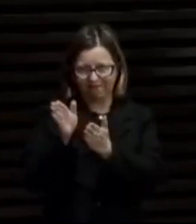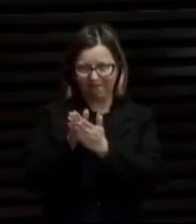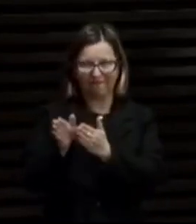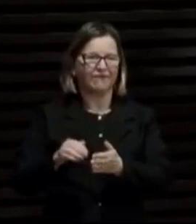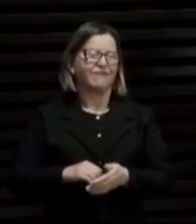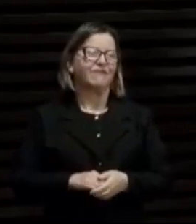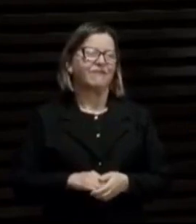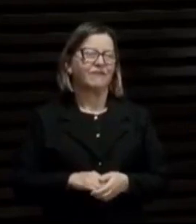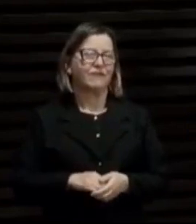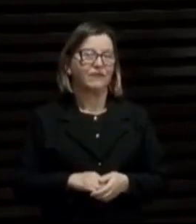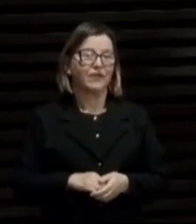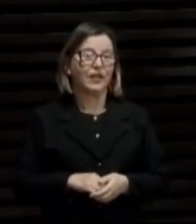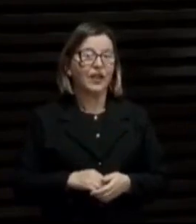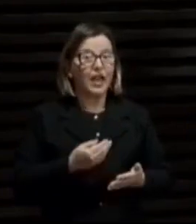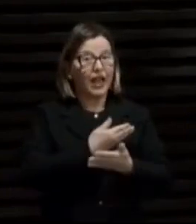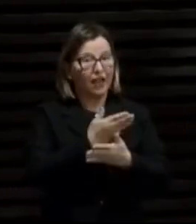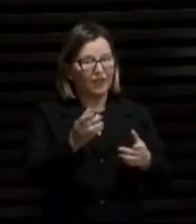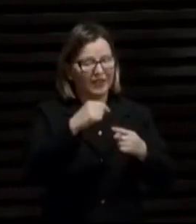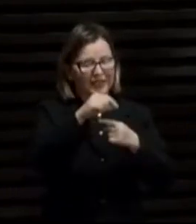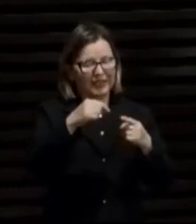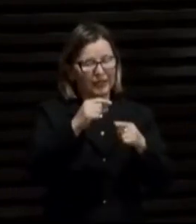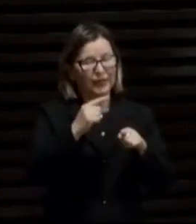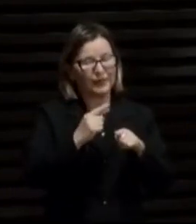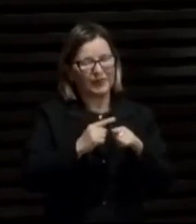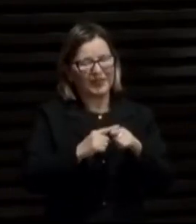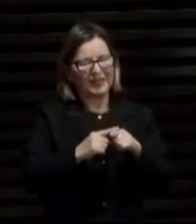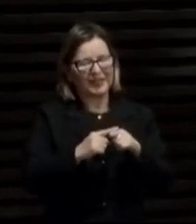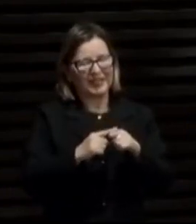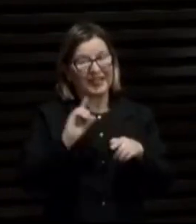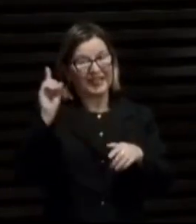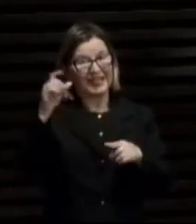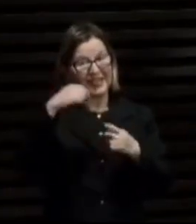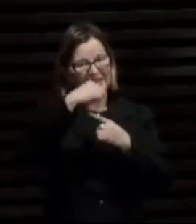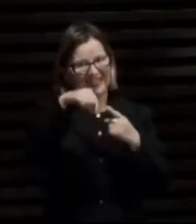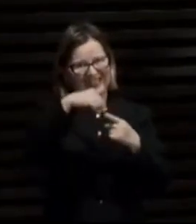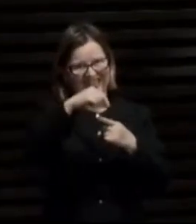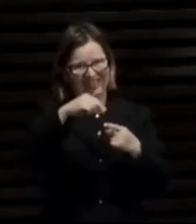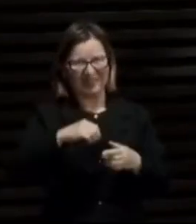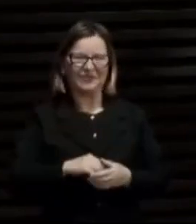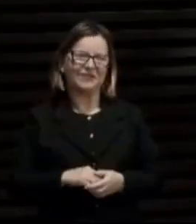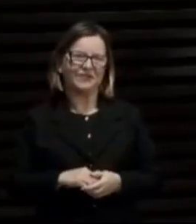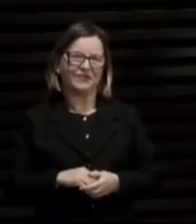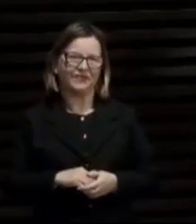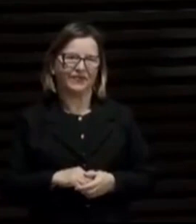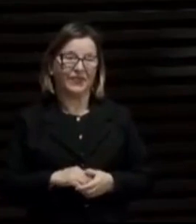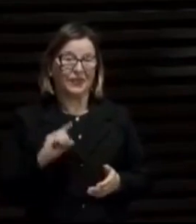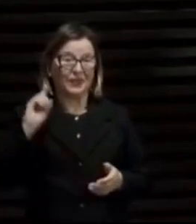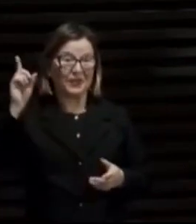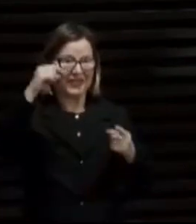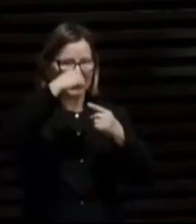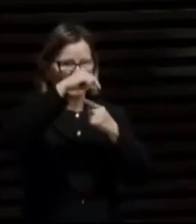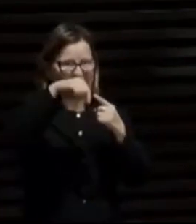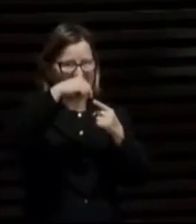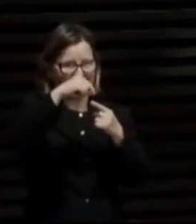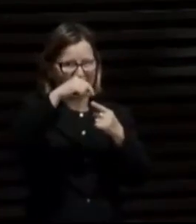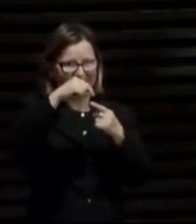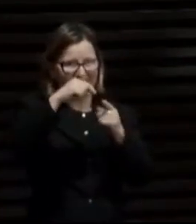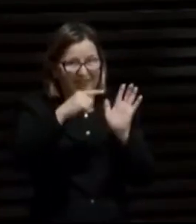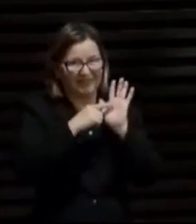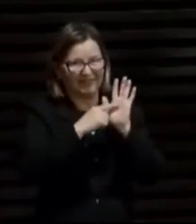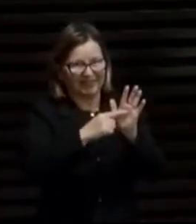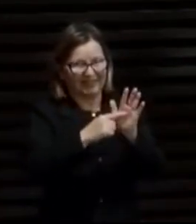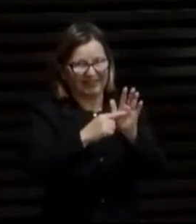Vós sereis santos, porque eu sou santo. O Deus Santo que se apresentou